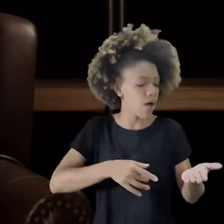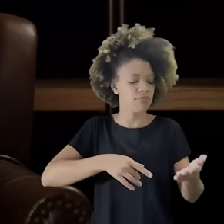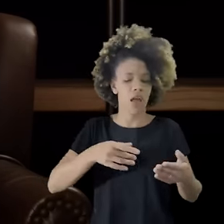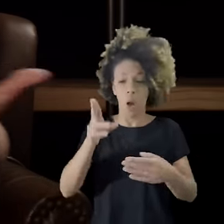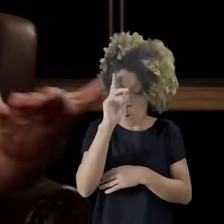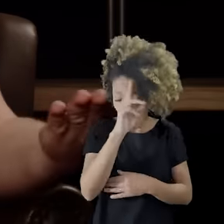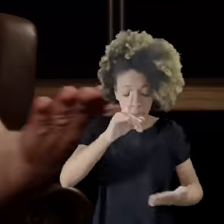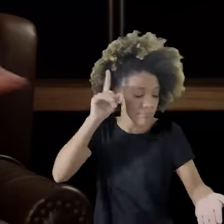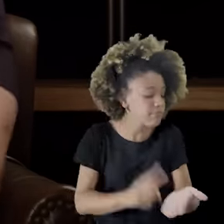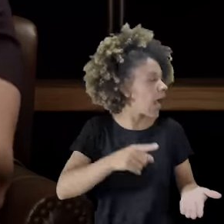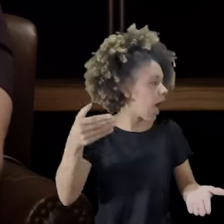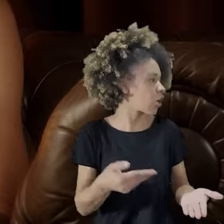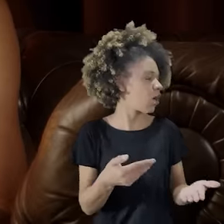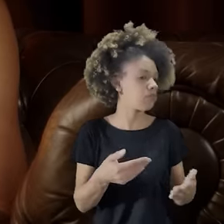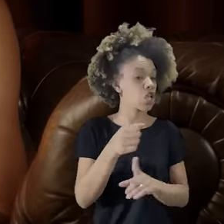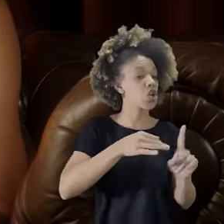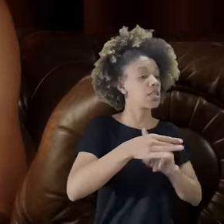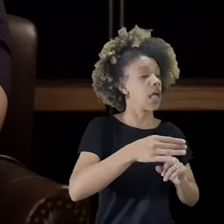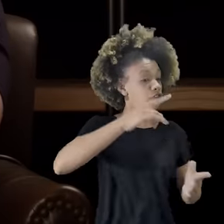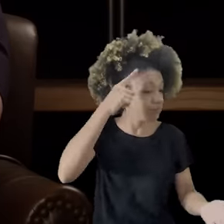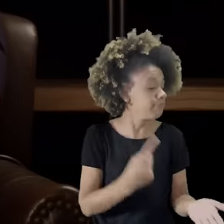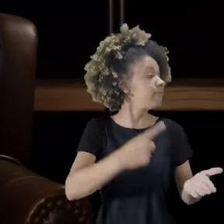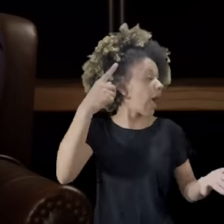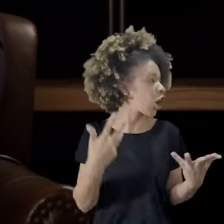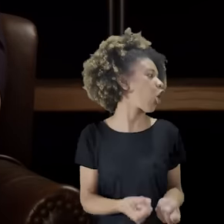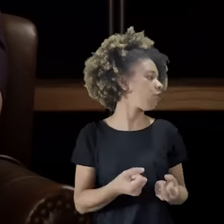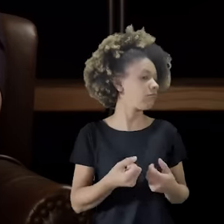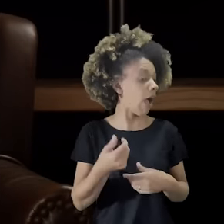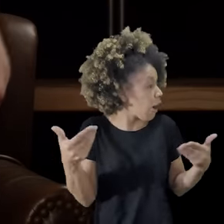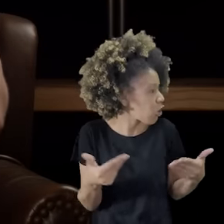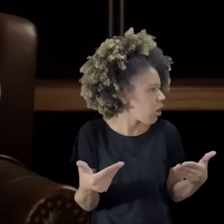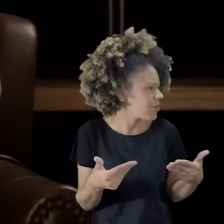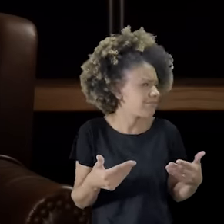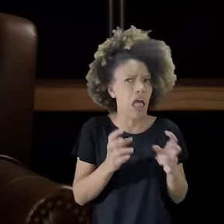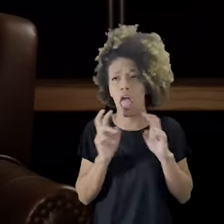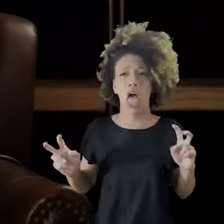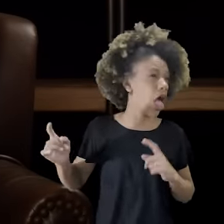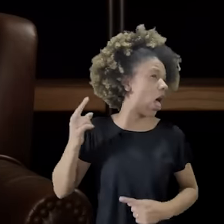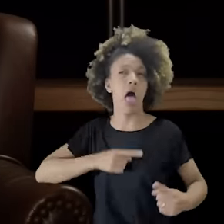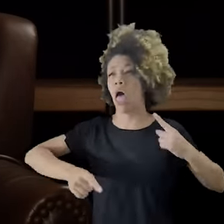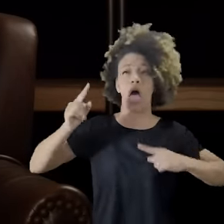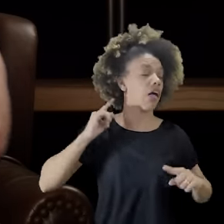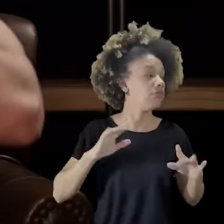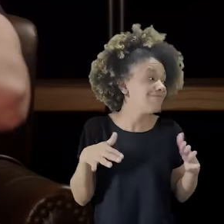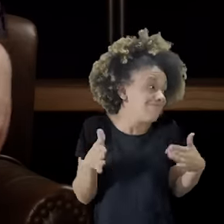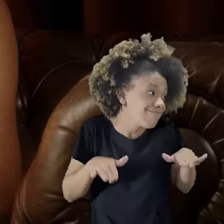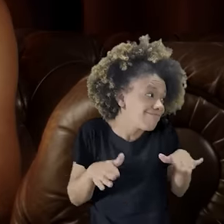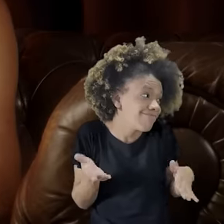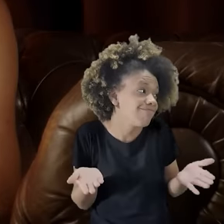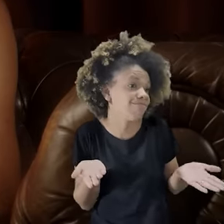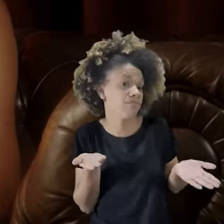a sociedade tem que me aceitar desse jeito e aí você acha que acaba tendo até essa histeria e acaba tendo Talvez uma